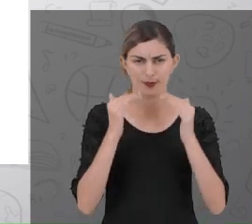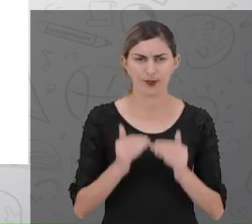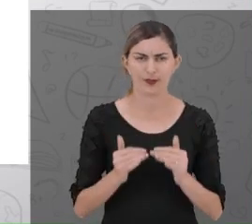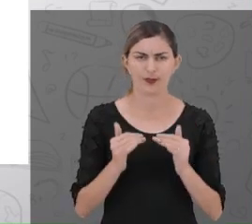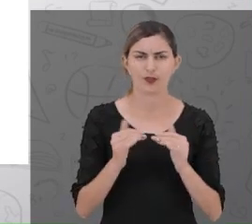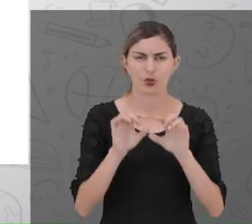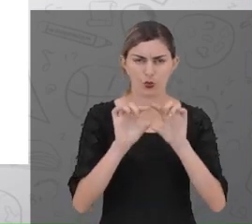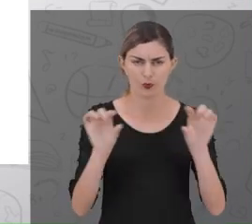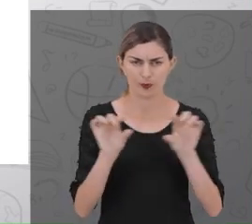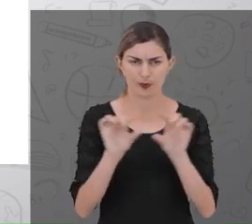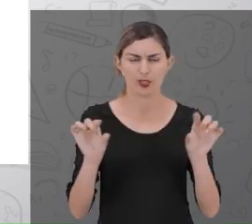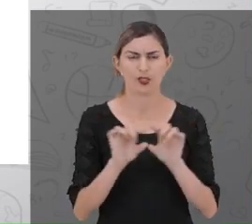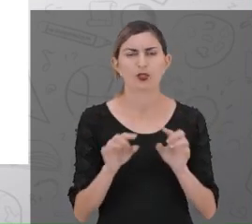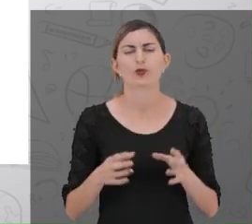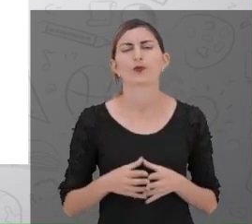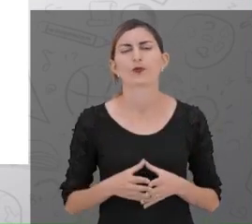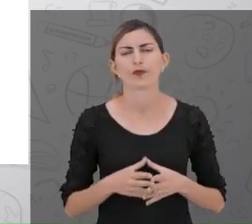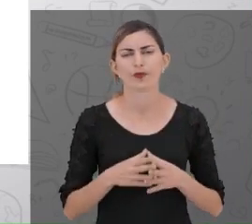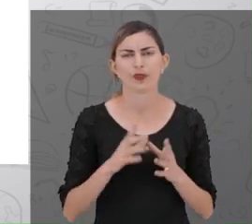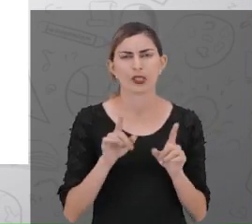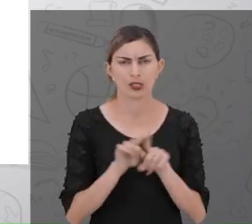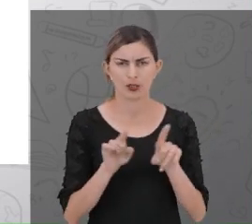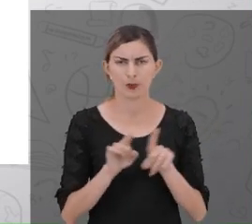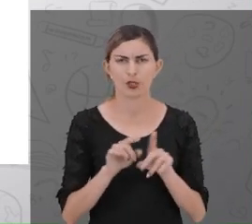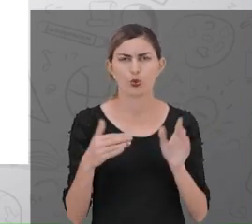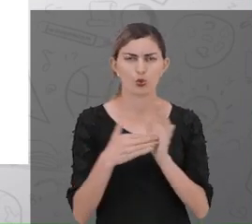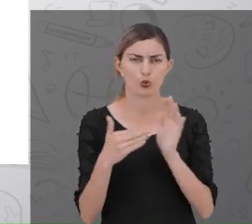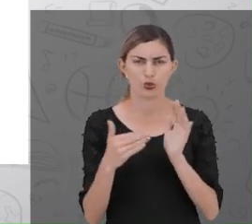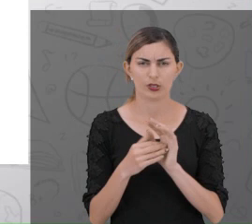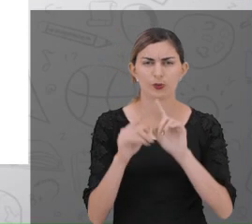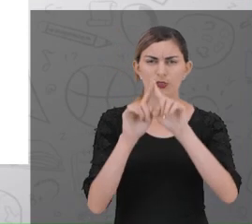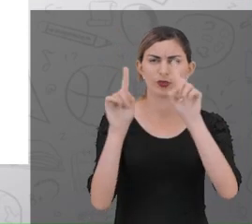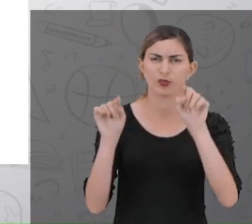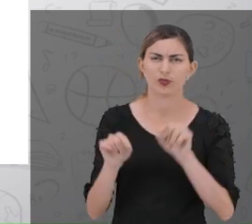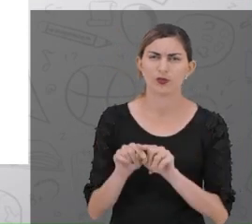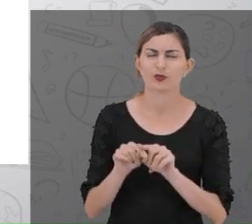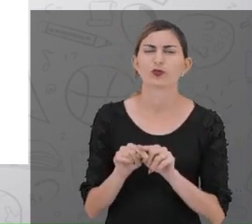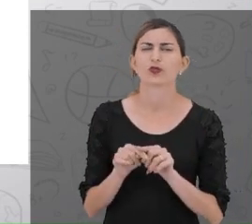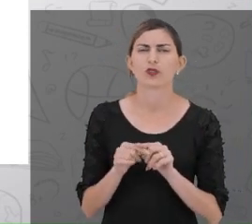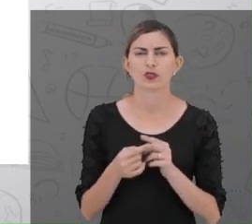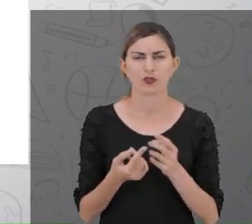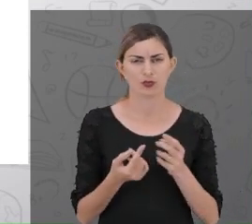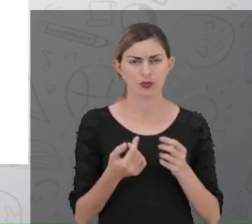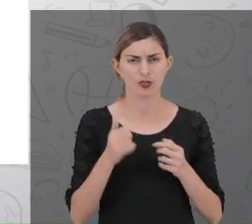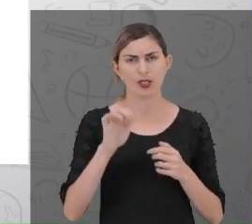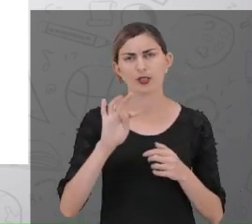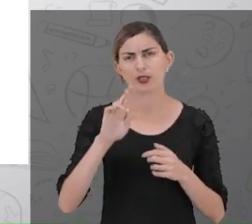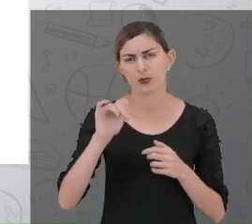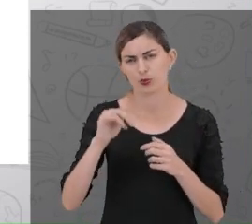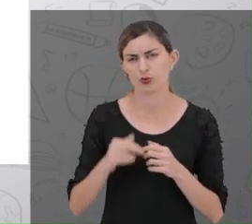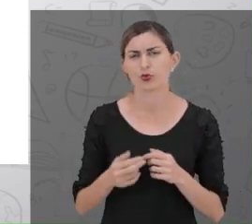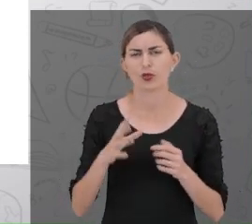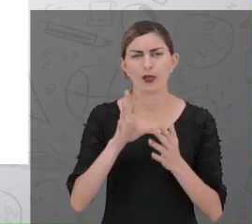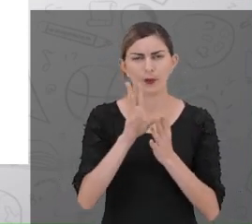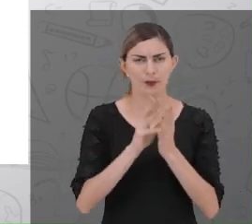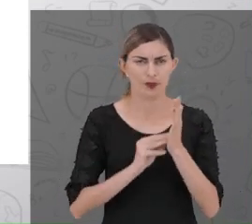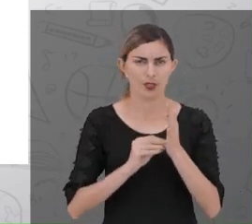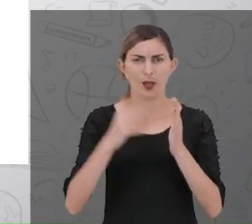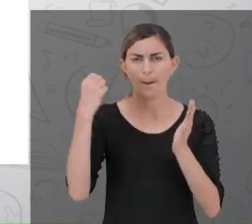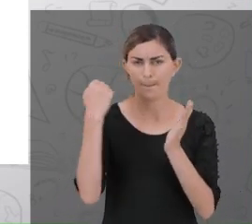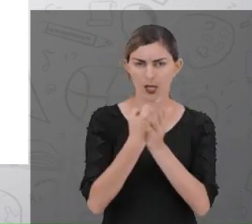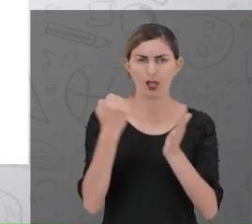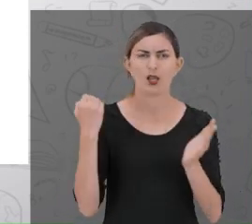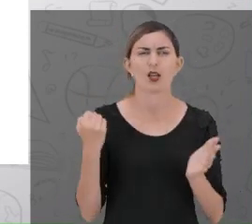meio, na parte de baixo, no meio do seu slide. E no último caso, no último atributo,